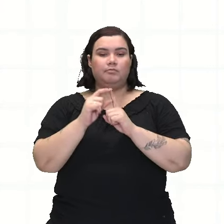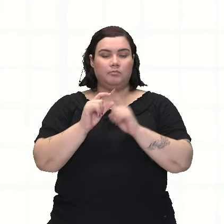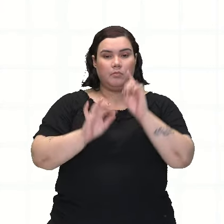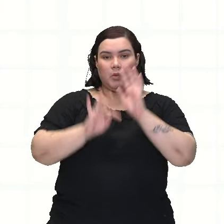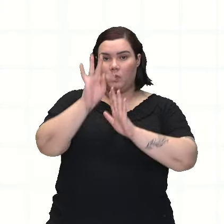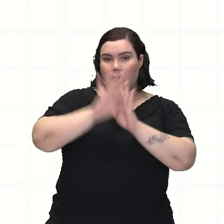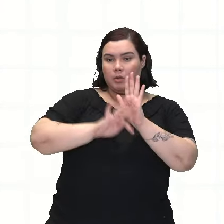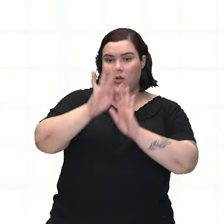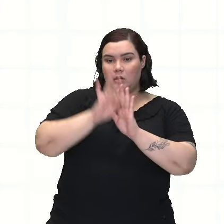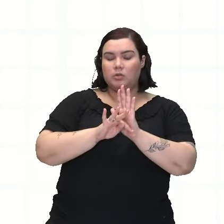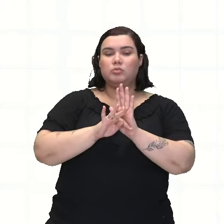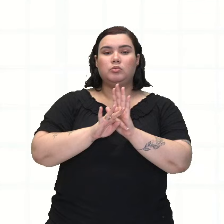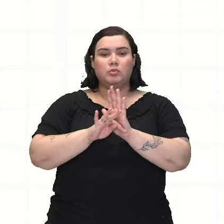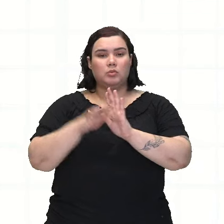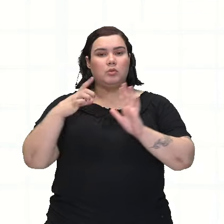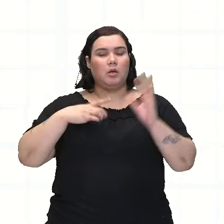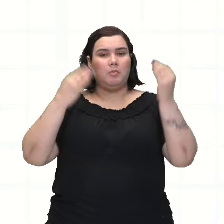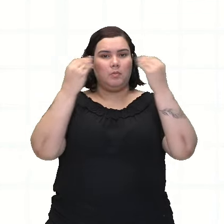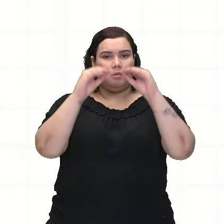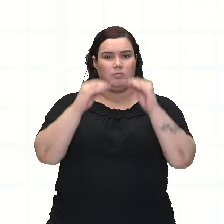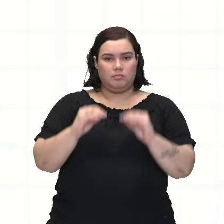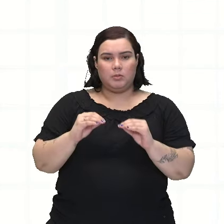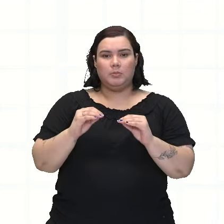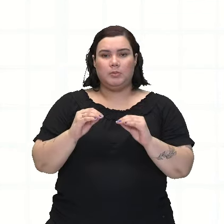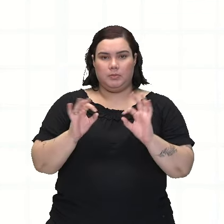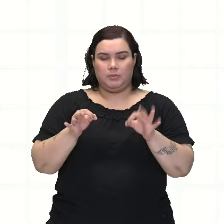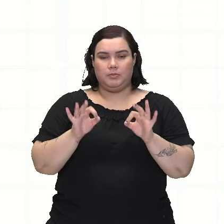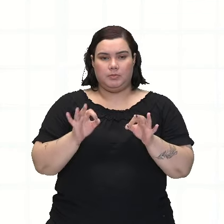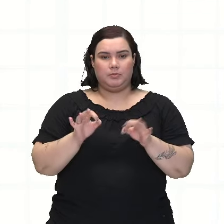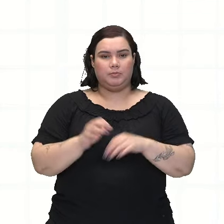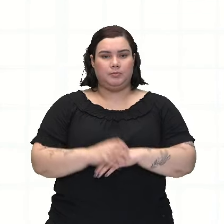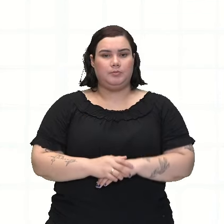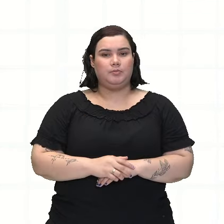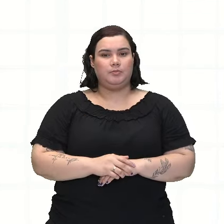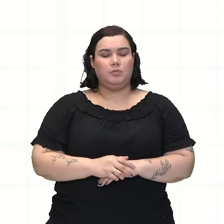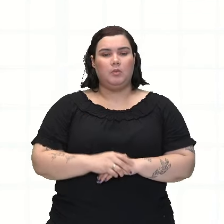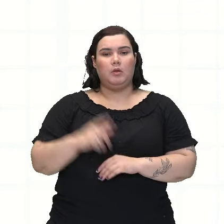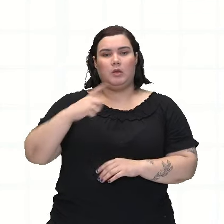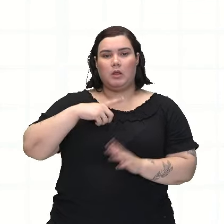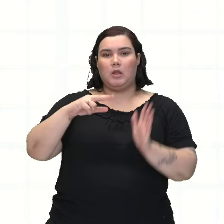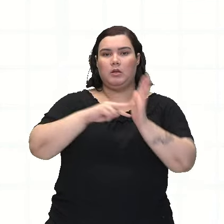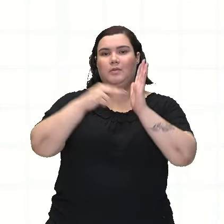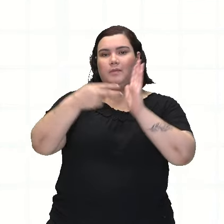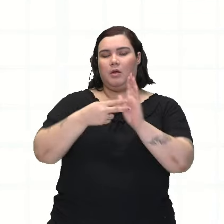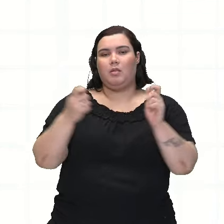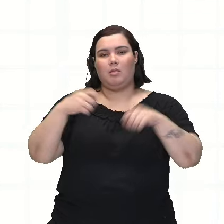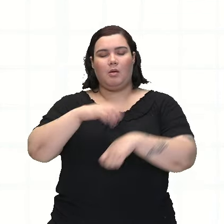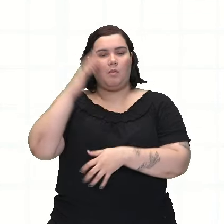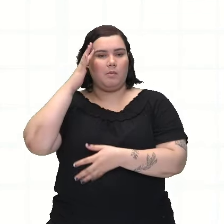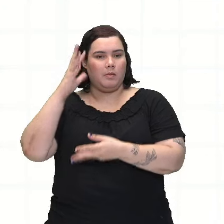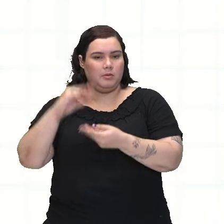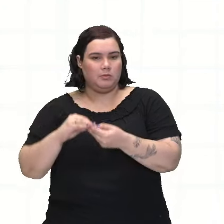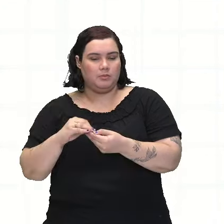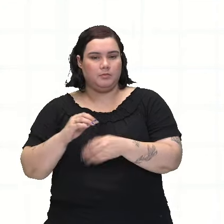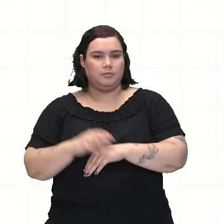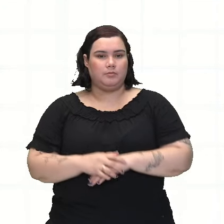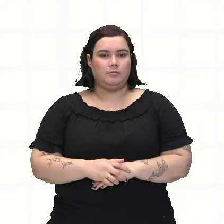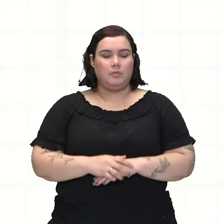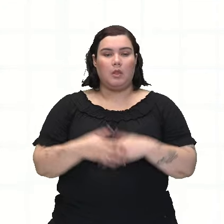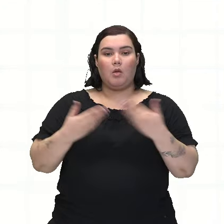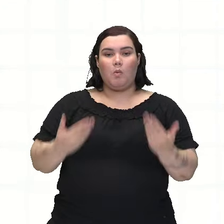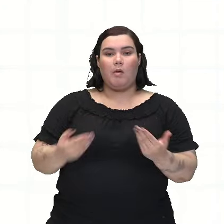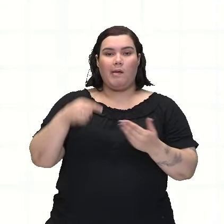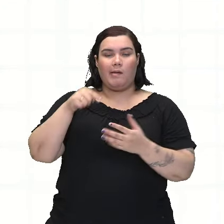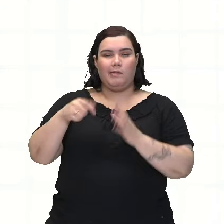texto, trazendo significados, trazendo sentidos. Aí, esses